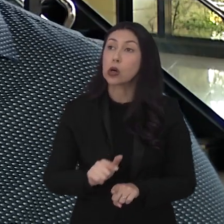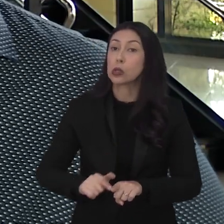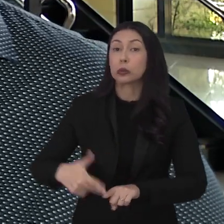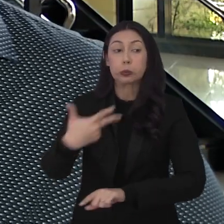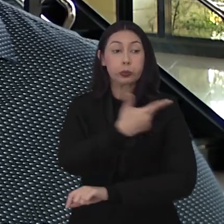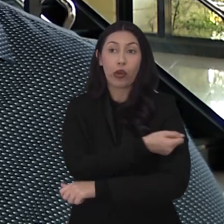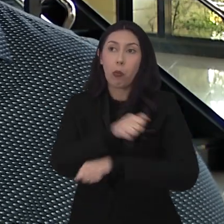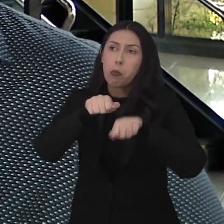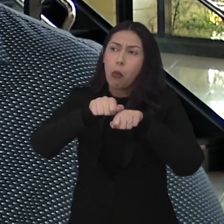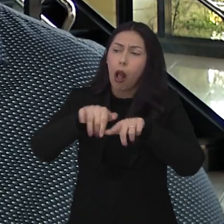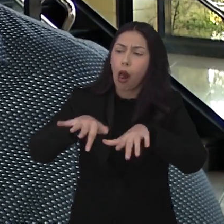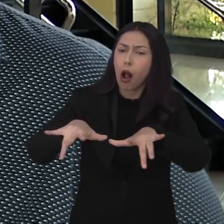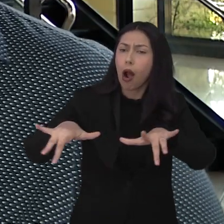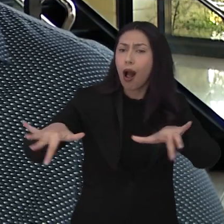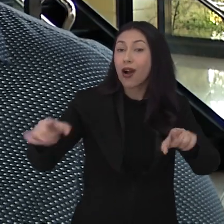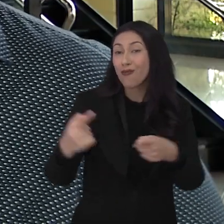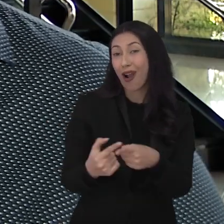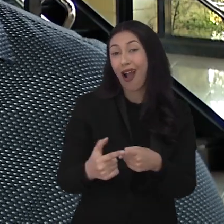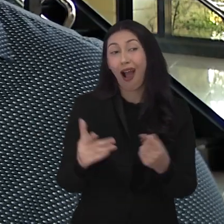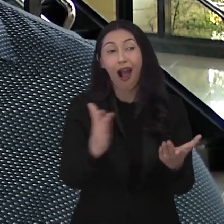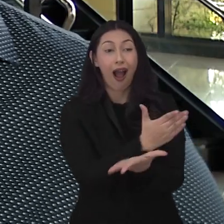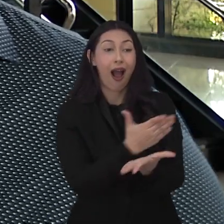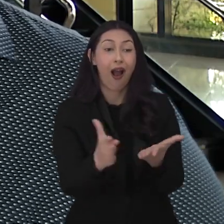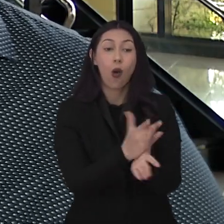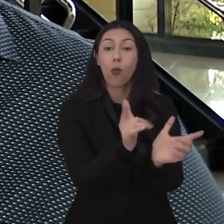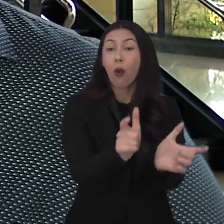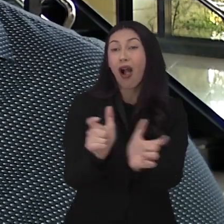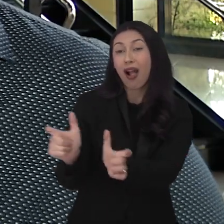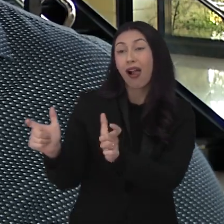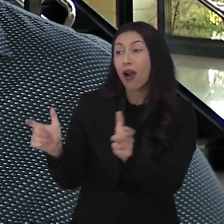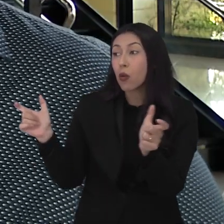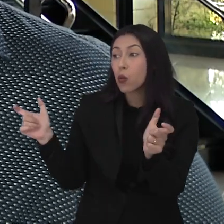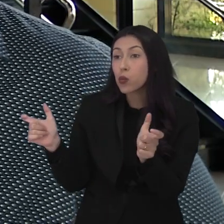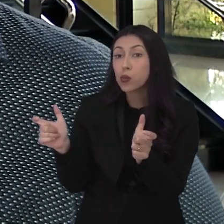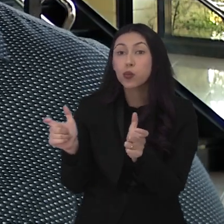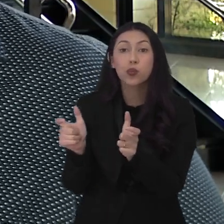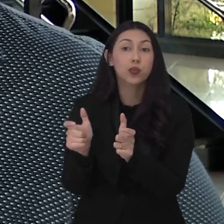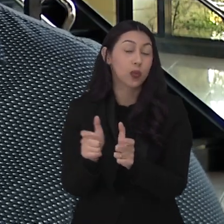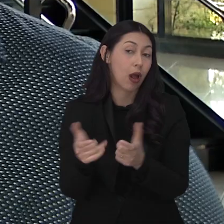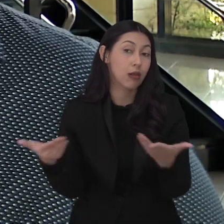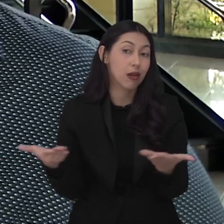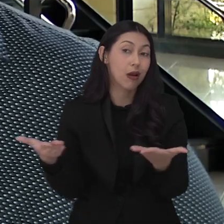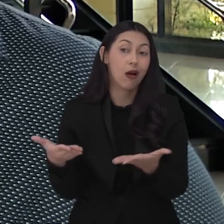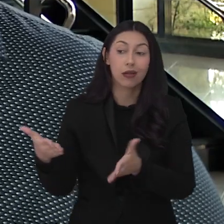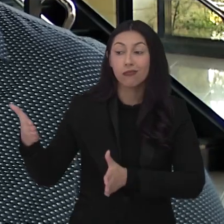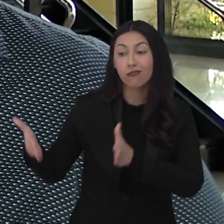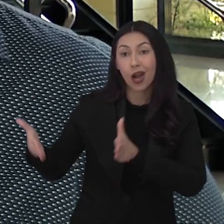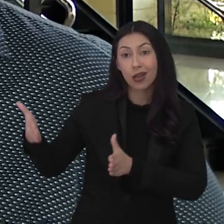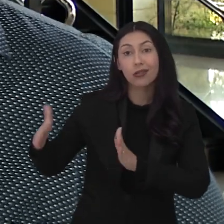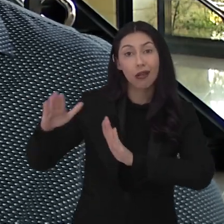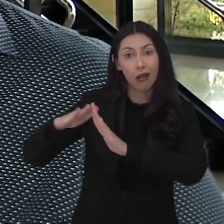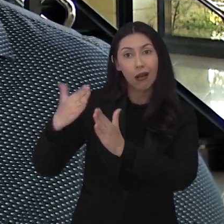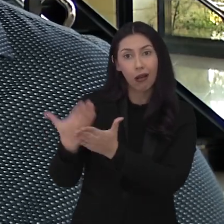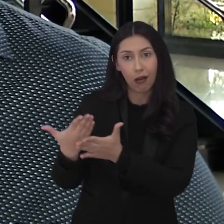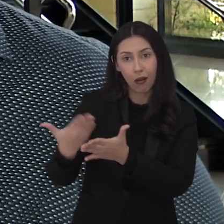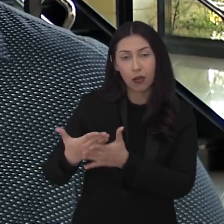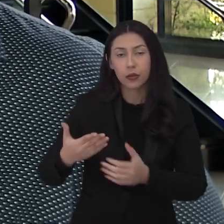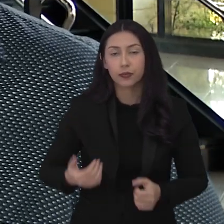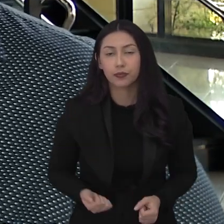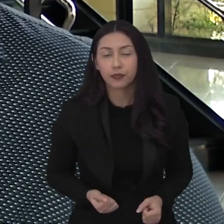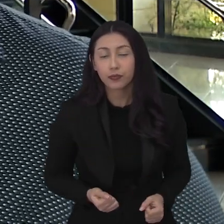melhores nos próprios mapas vacinais que ultimamente tem apresentado baixas em algumas vacinas super importante nesse período Nessa